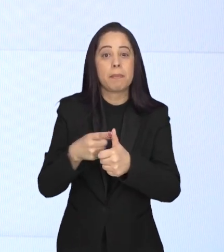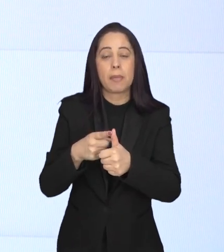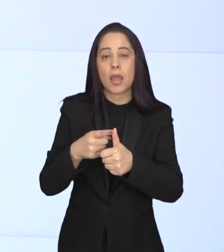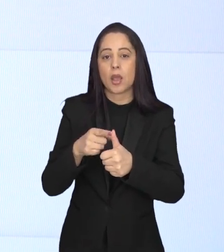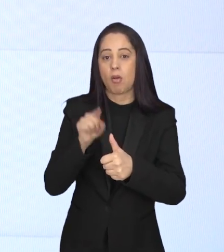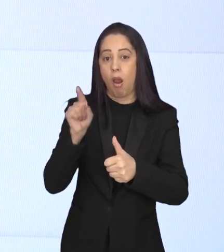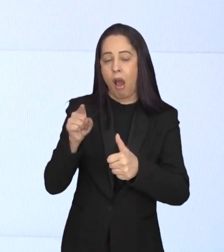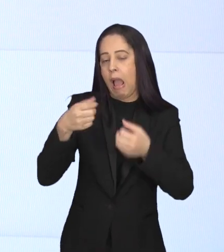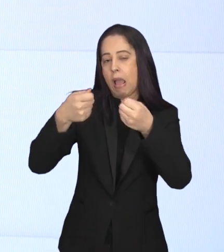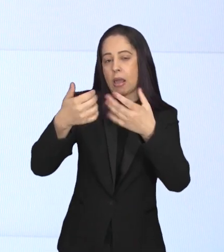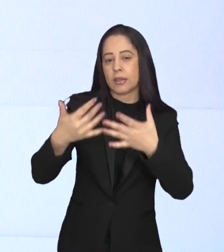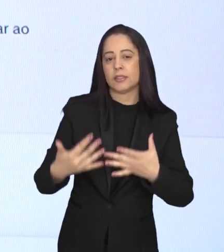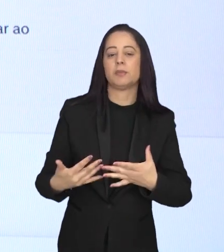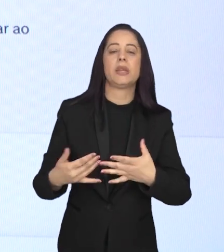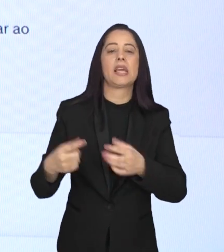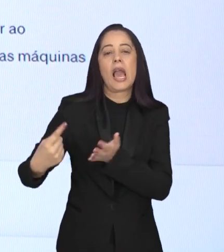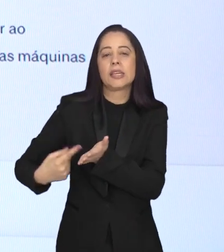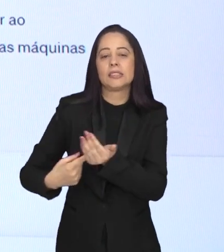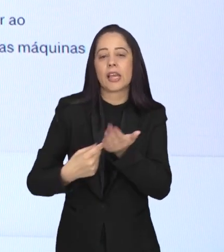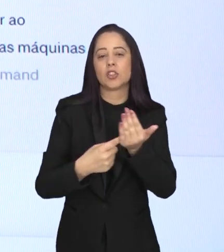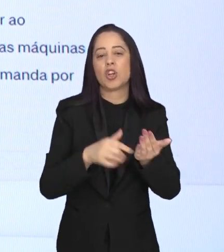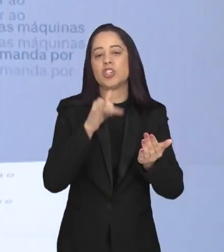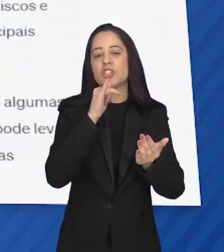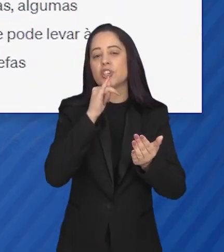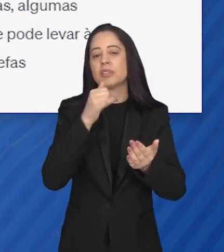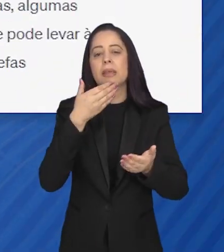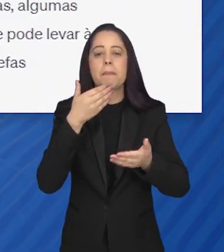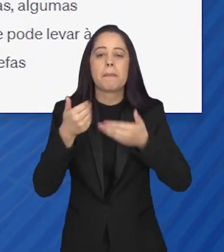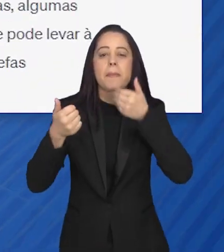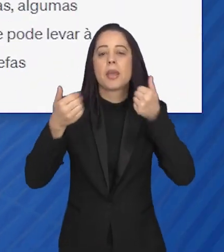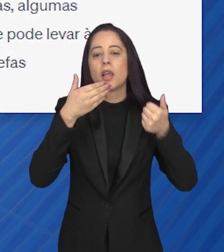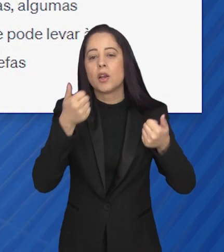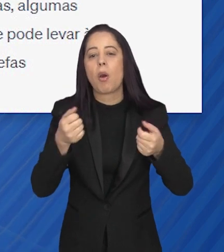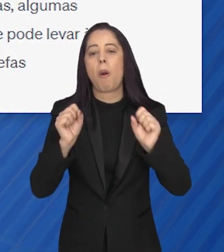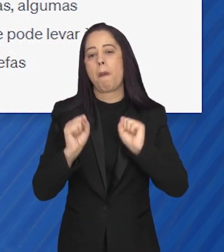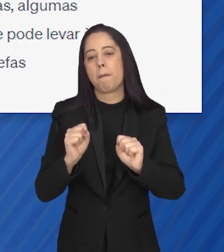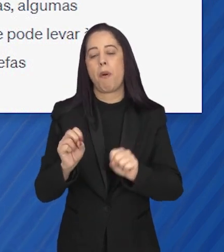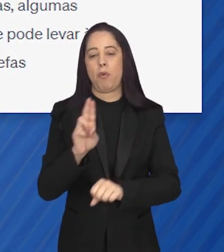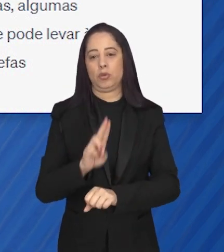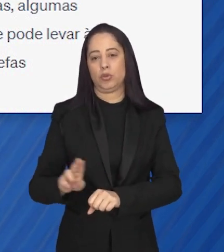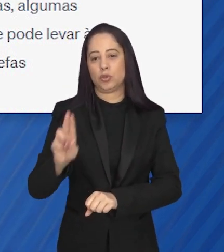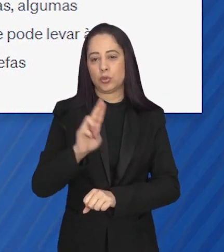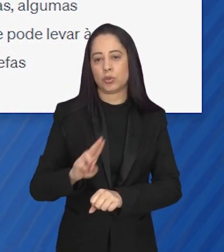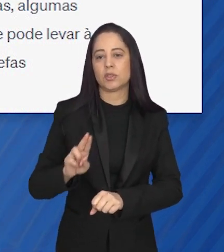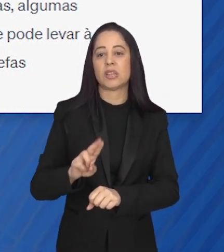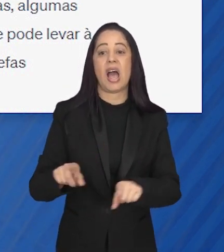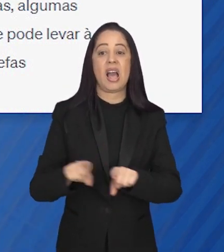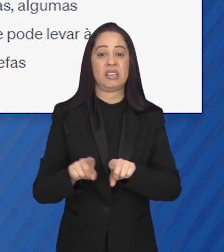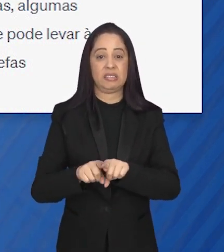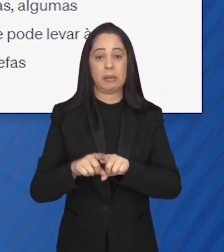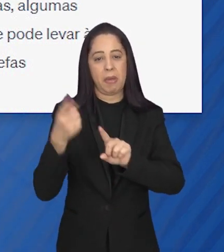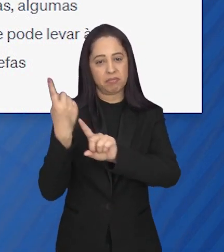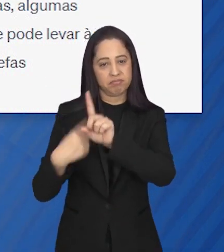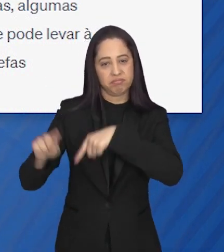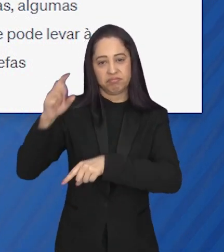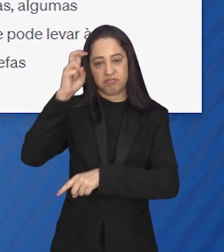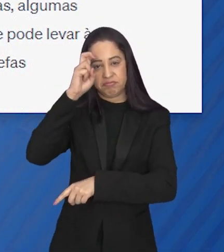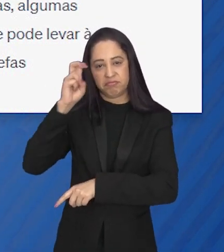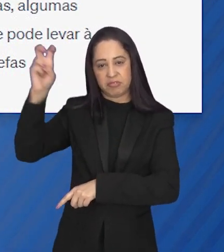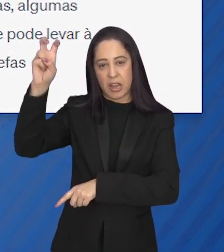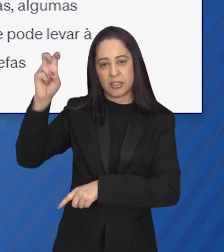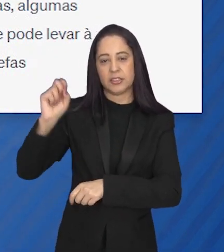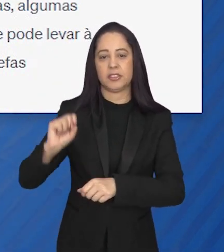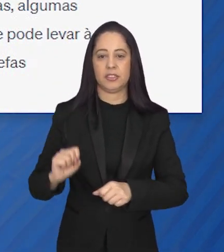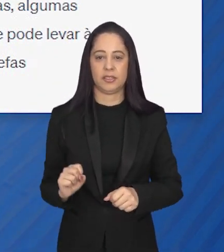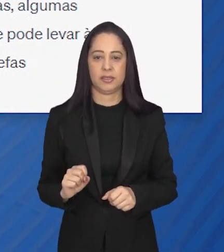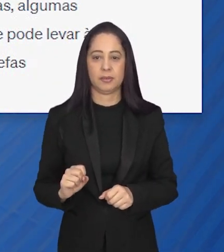a tecnologia pode proporcionar diversos benefícios, como automação de tarefas repetitivas, aumento da eficiência e